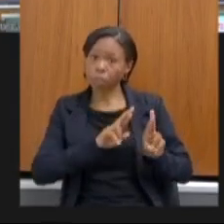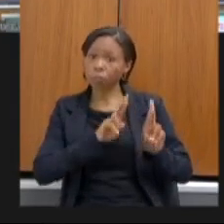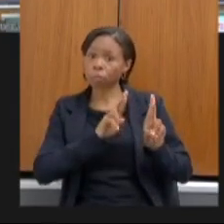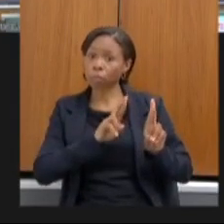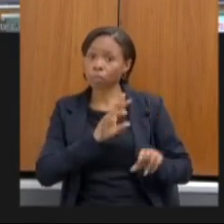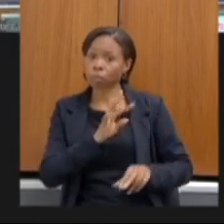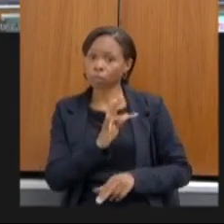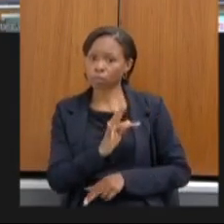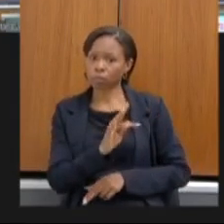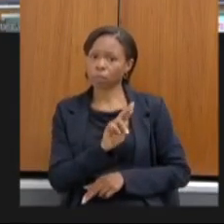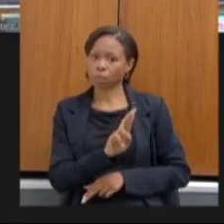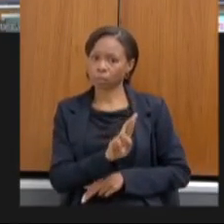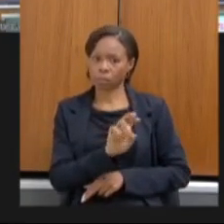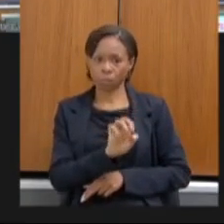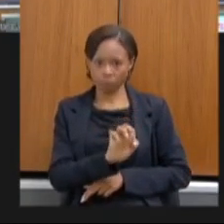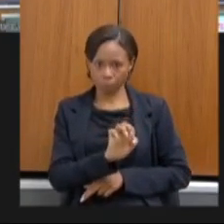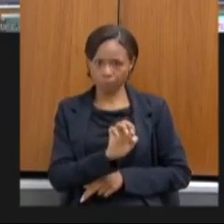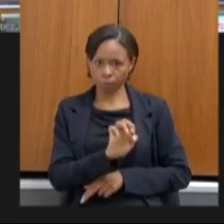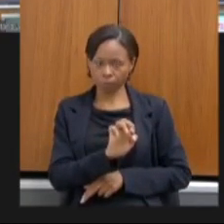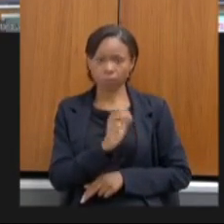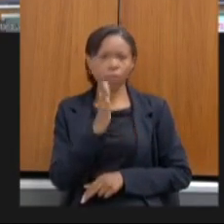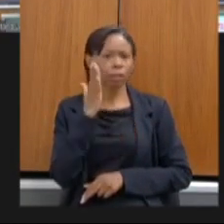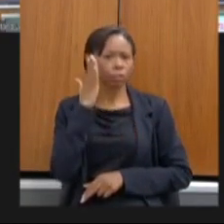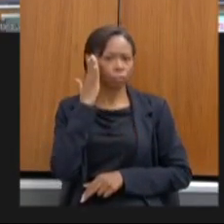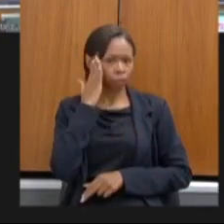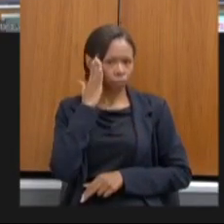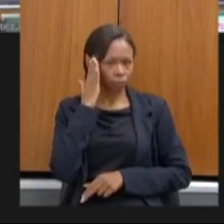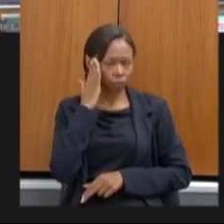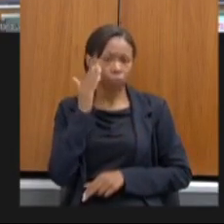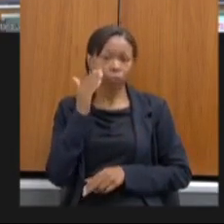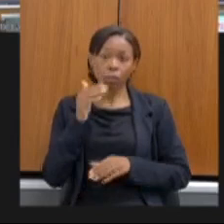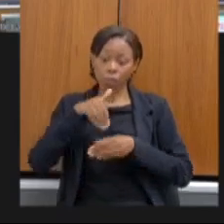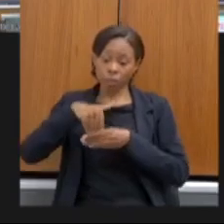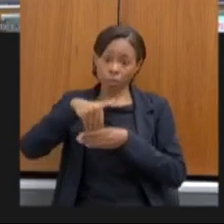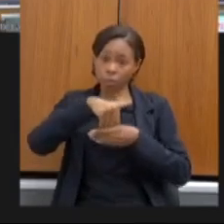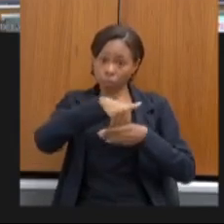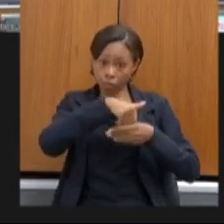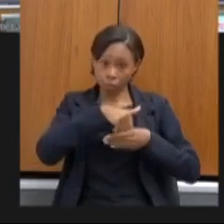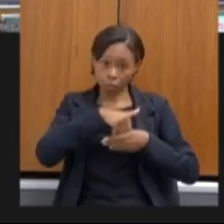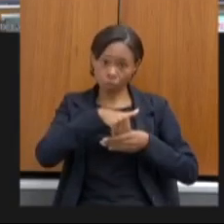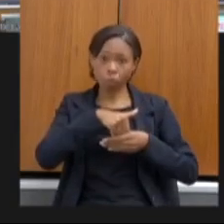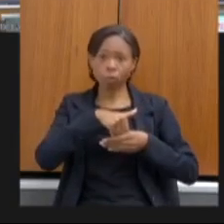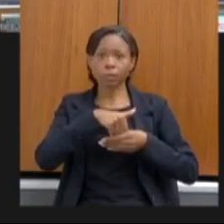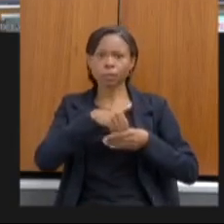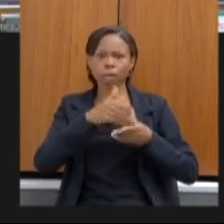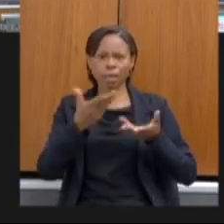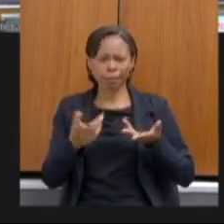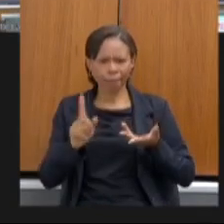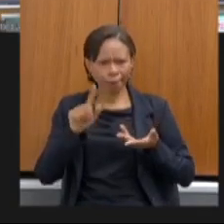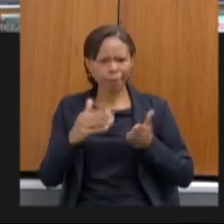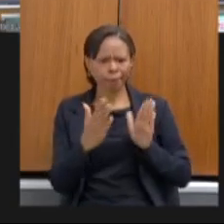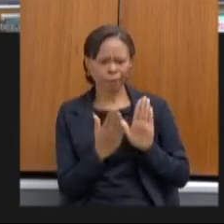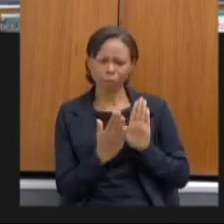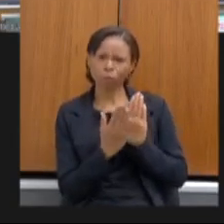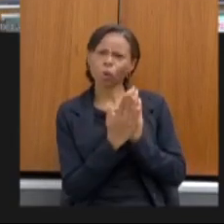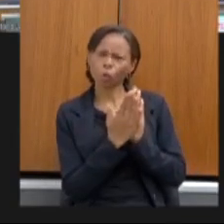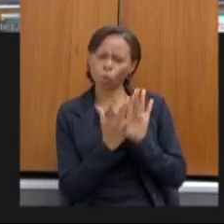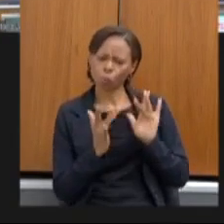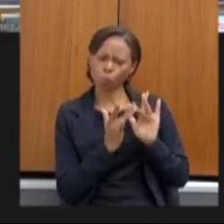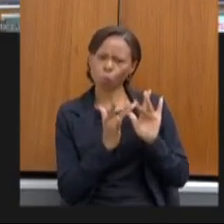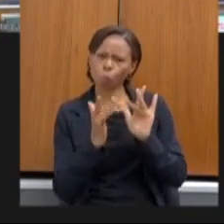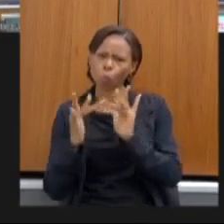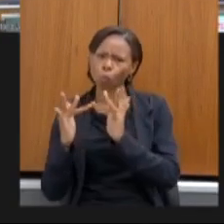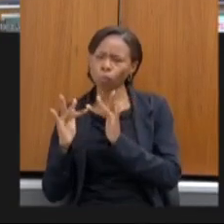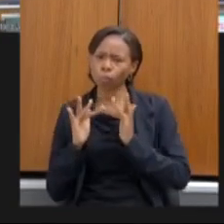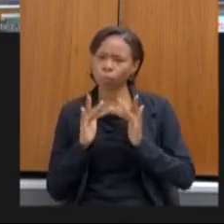a gente sabe que as eleições é um momento em Fia se faz o corpo a corpo se faz aproximação